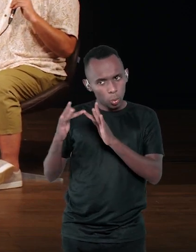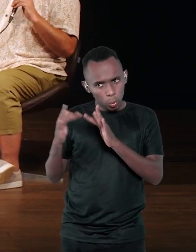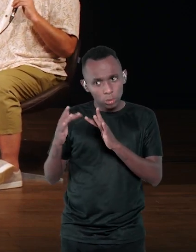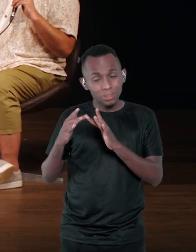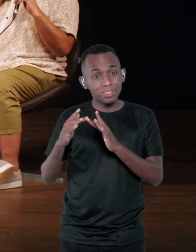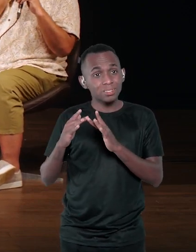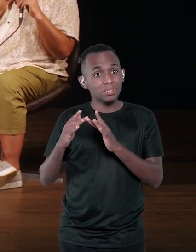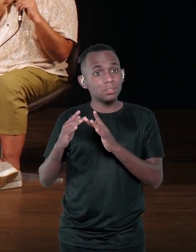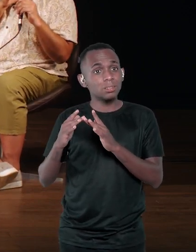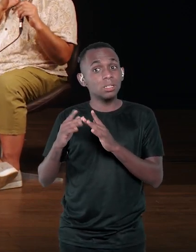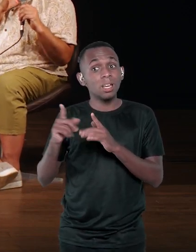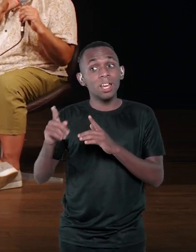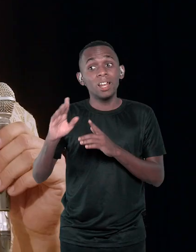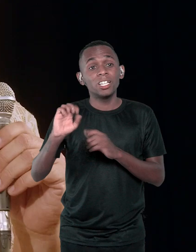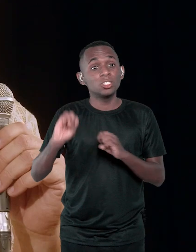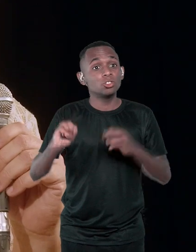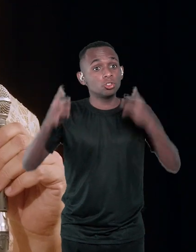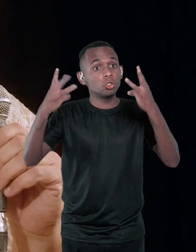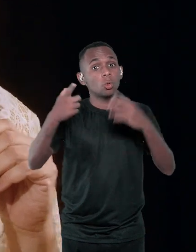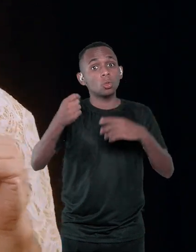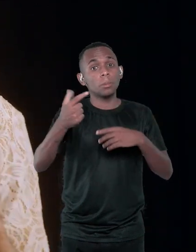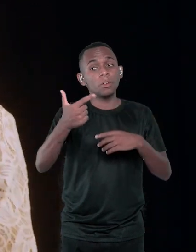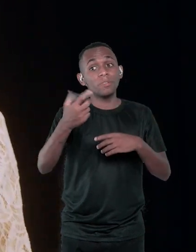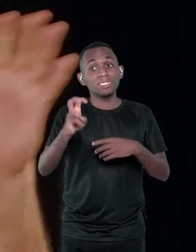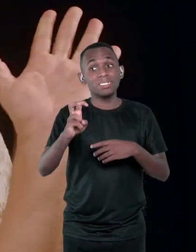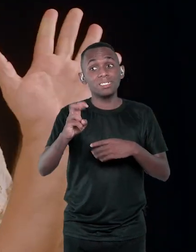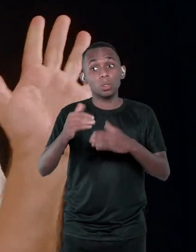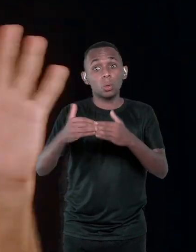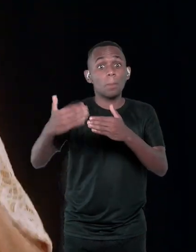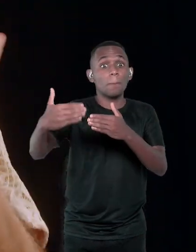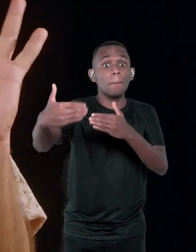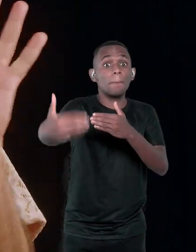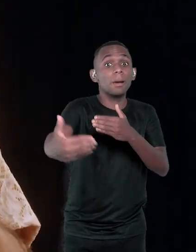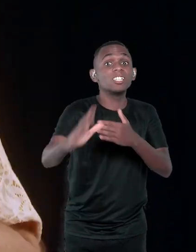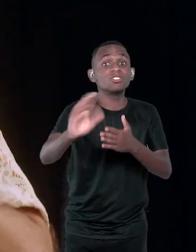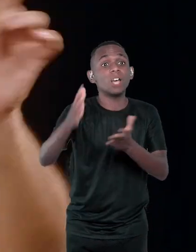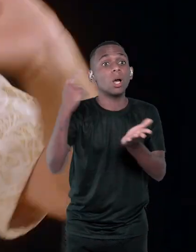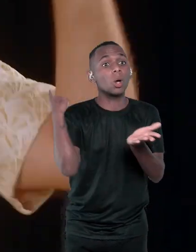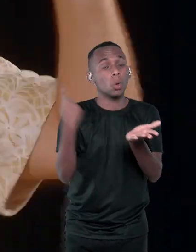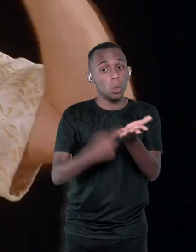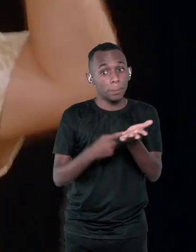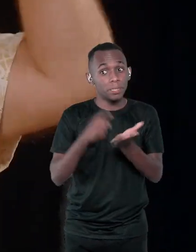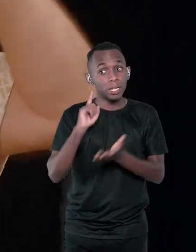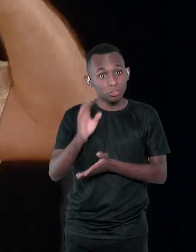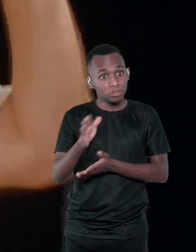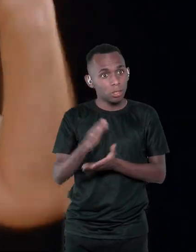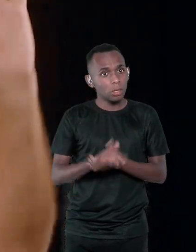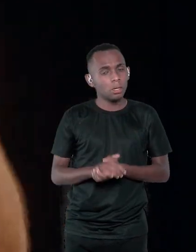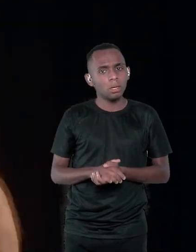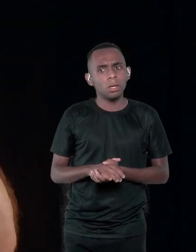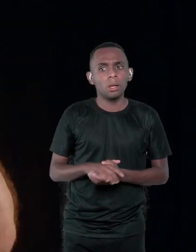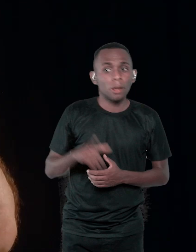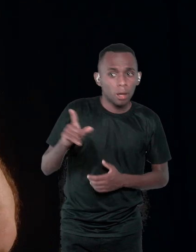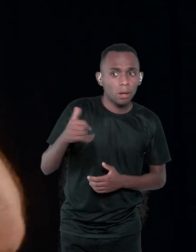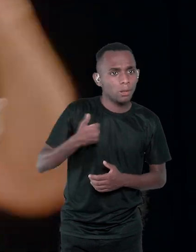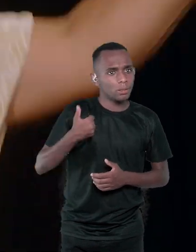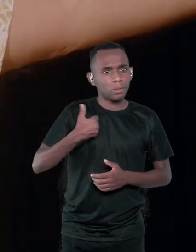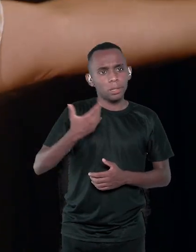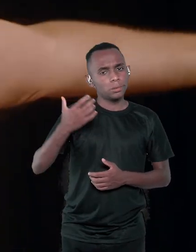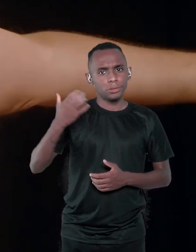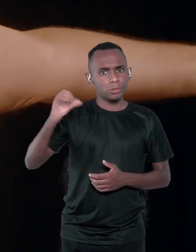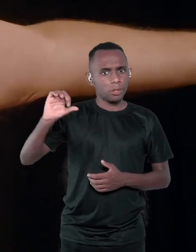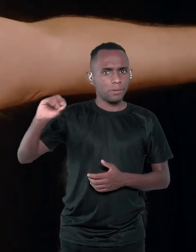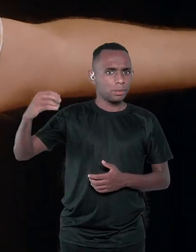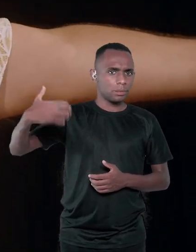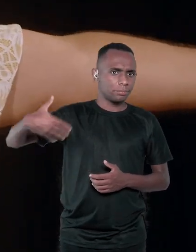ela tinha show marcado para 2025. Não é que ela fala assim, está acabando, não sei o que tal. E ela, 96, ela é lá.